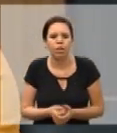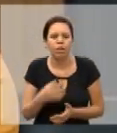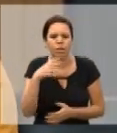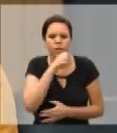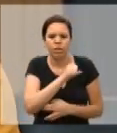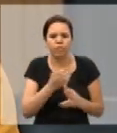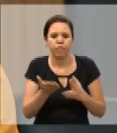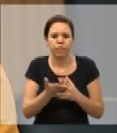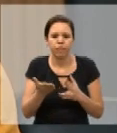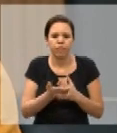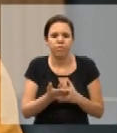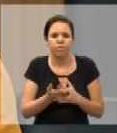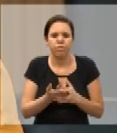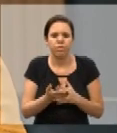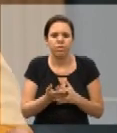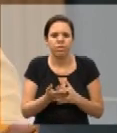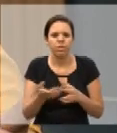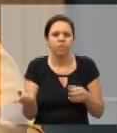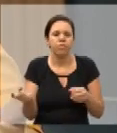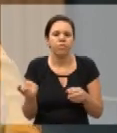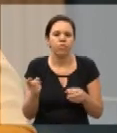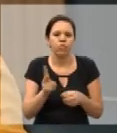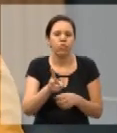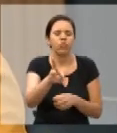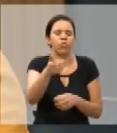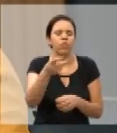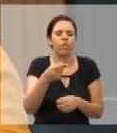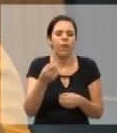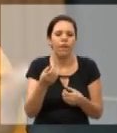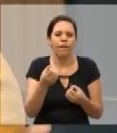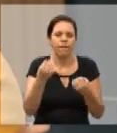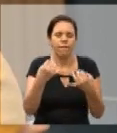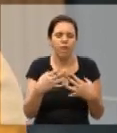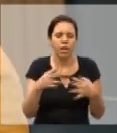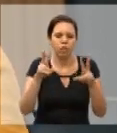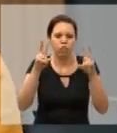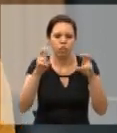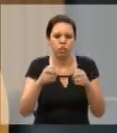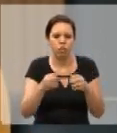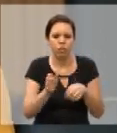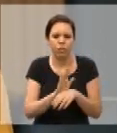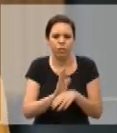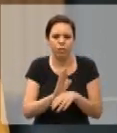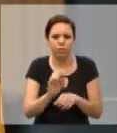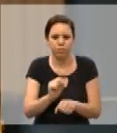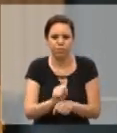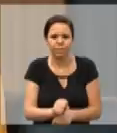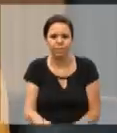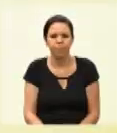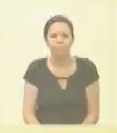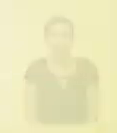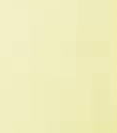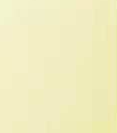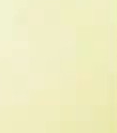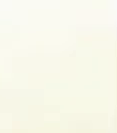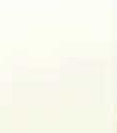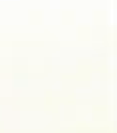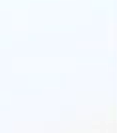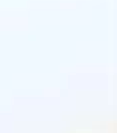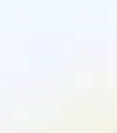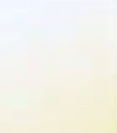para um rápido intervalo e a gente vai continuar falando sobre o filme logo mais. Não saia daí.